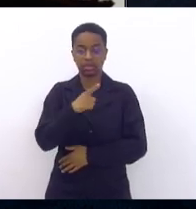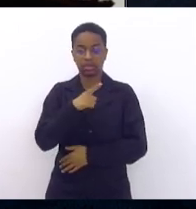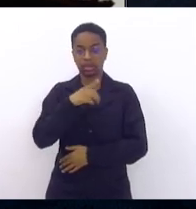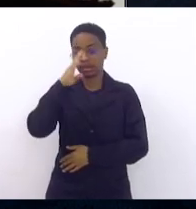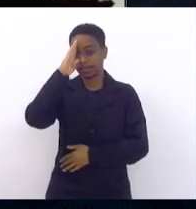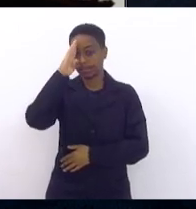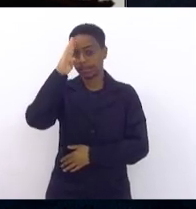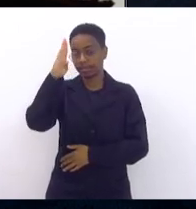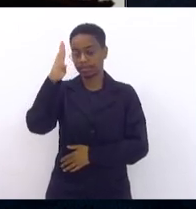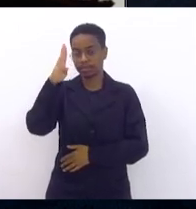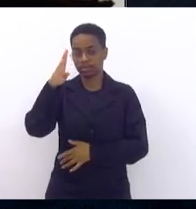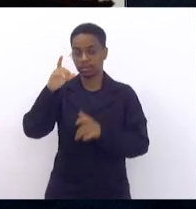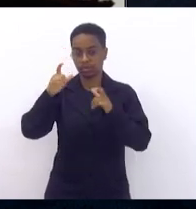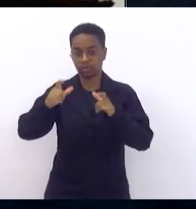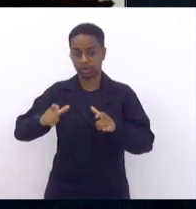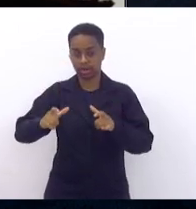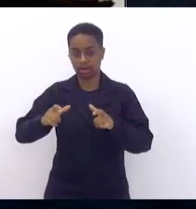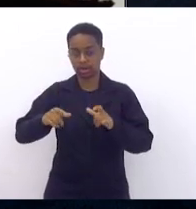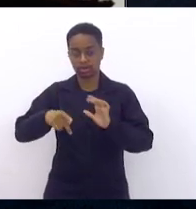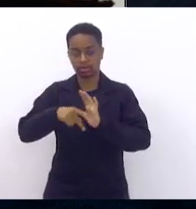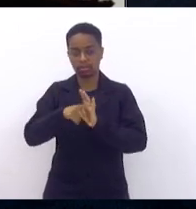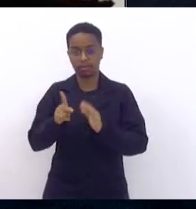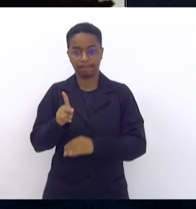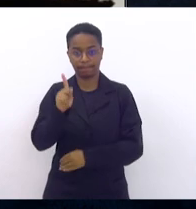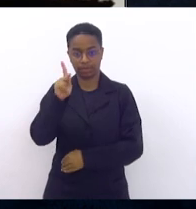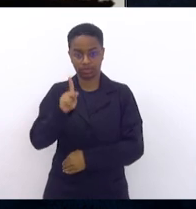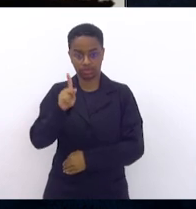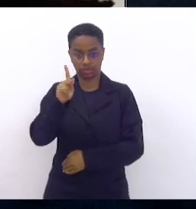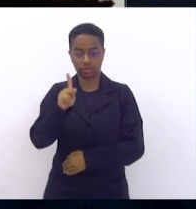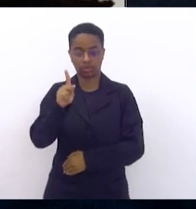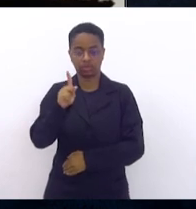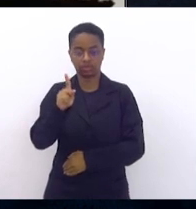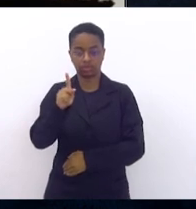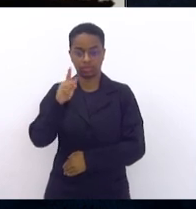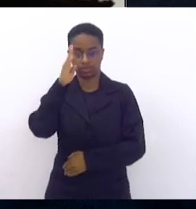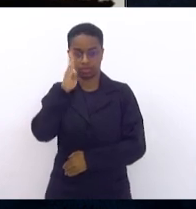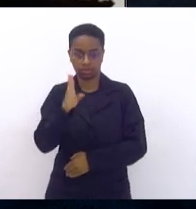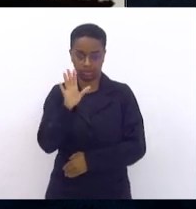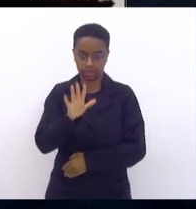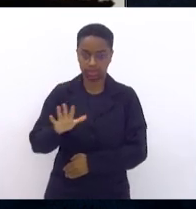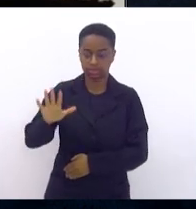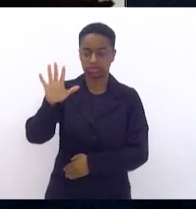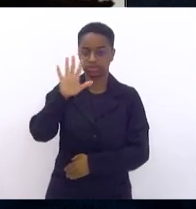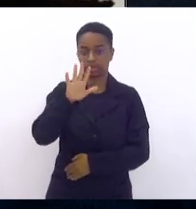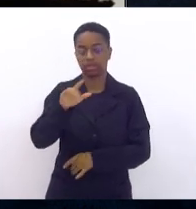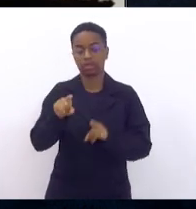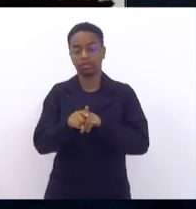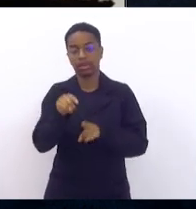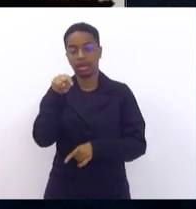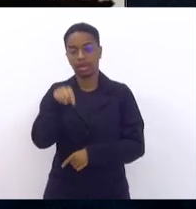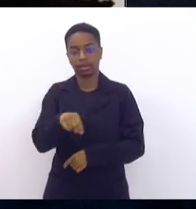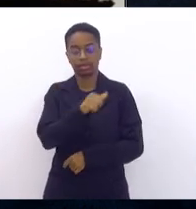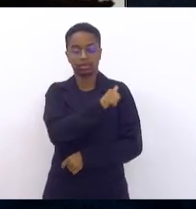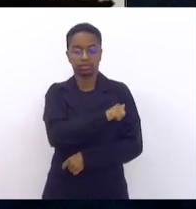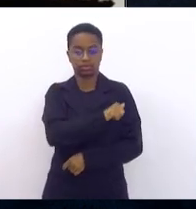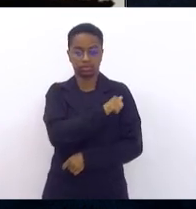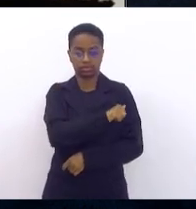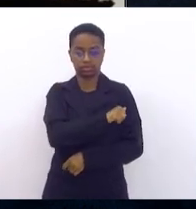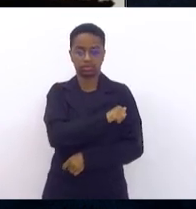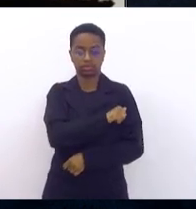principais bacias de petróleo do país e aqui no Rio de Janeiro que a